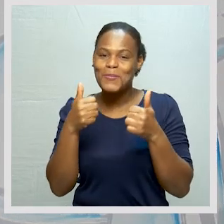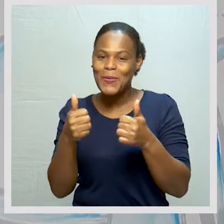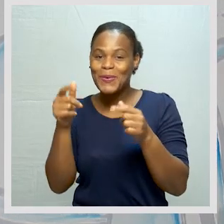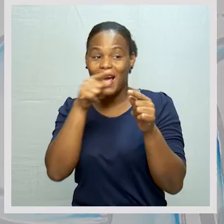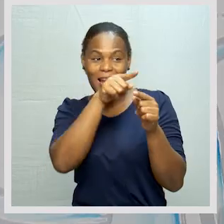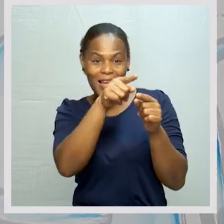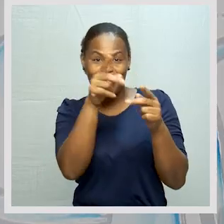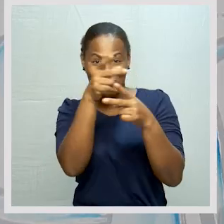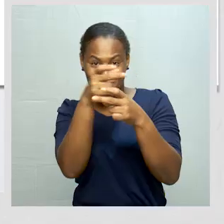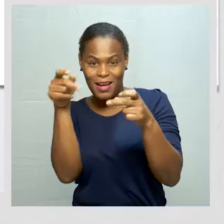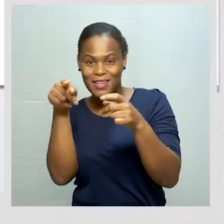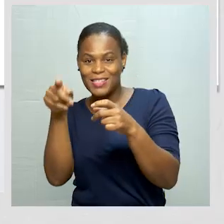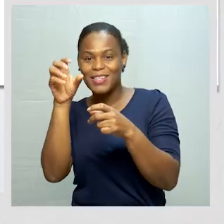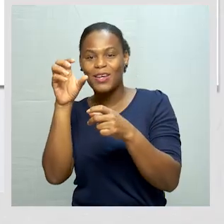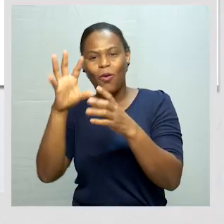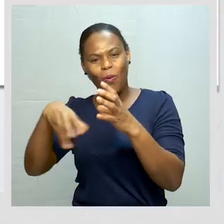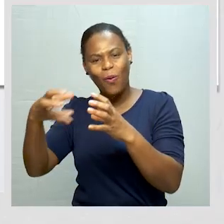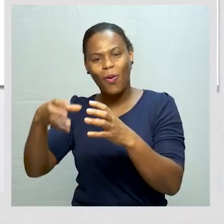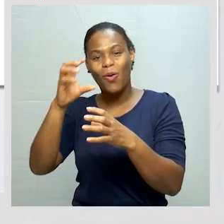Isso mesmo, é uma frase